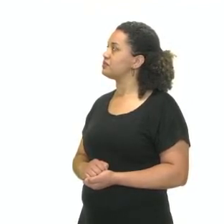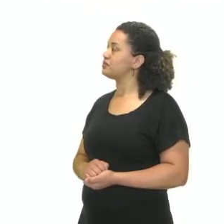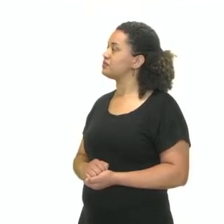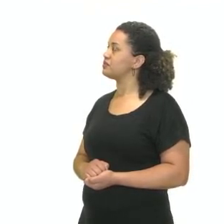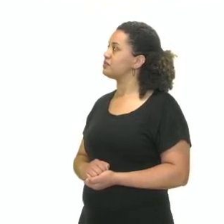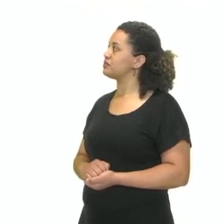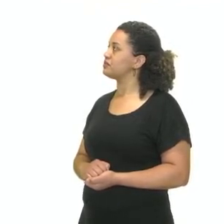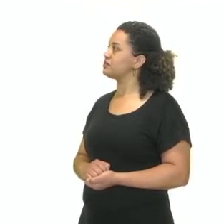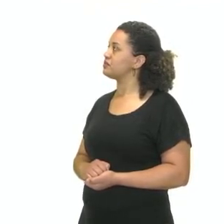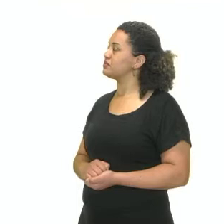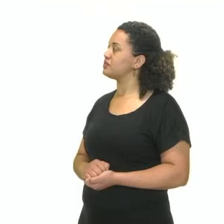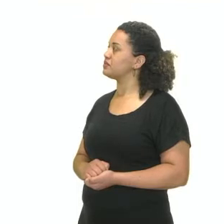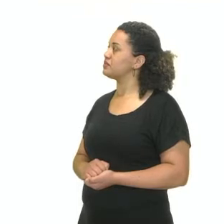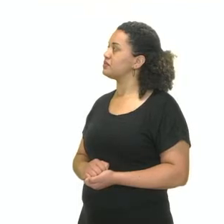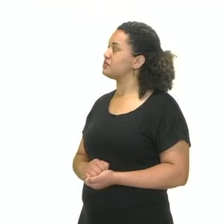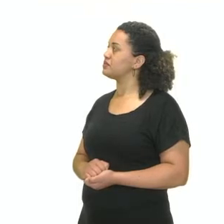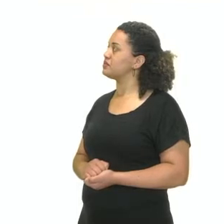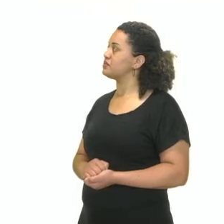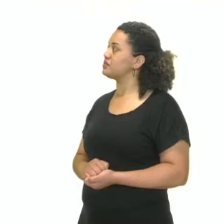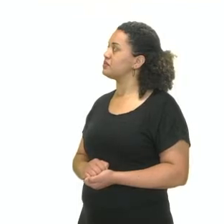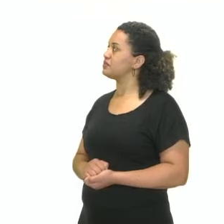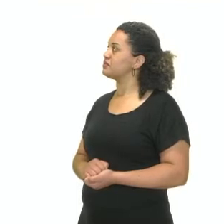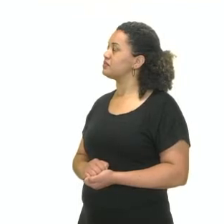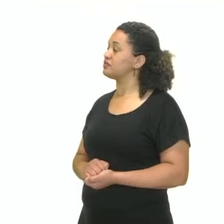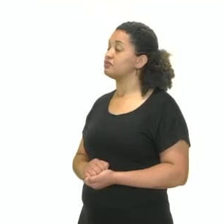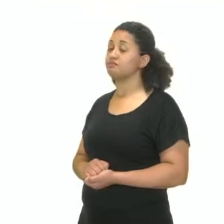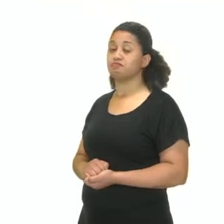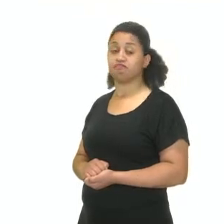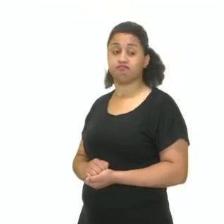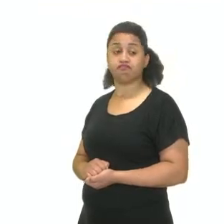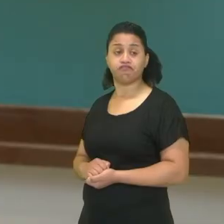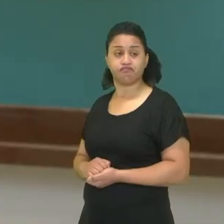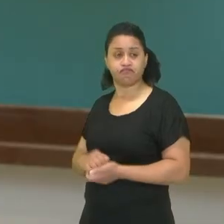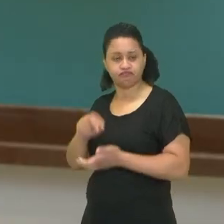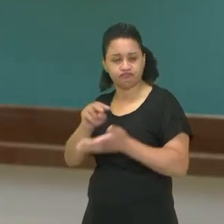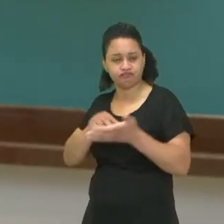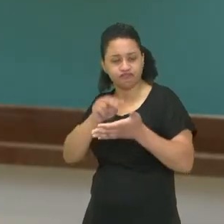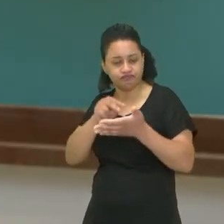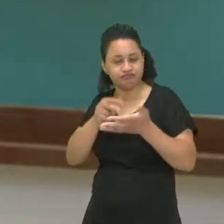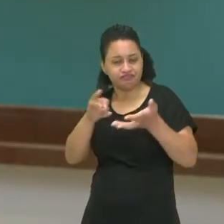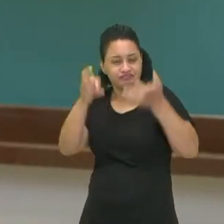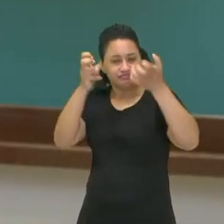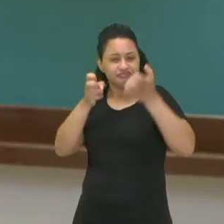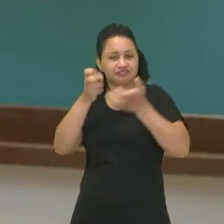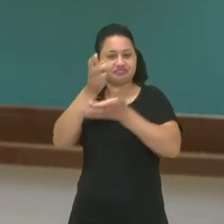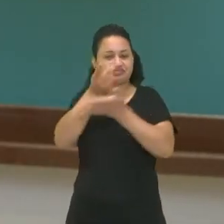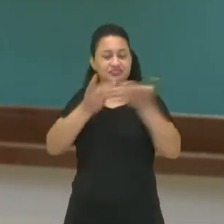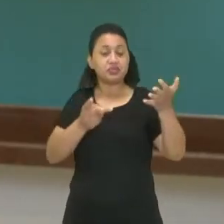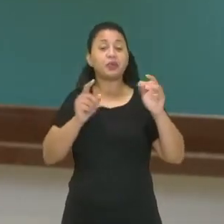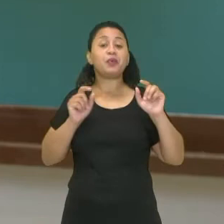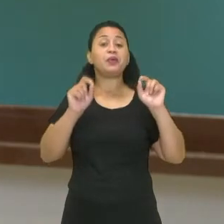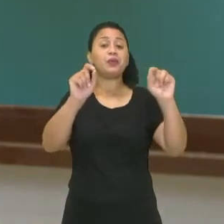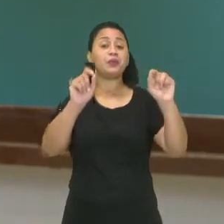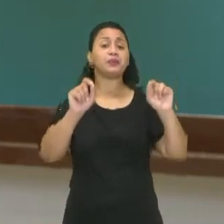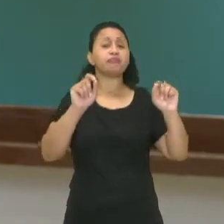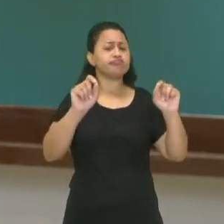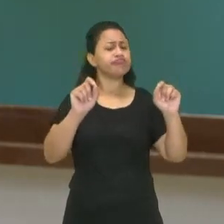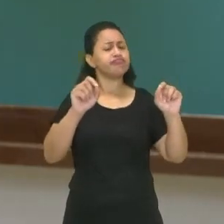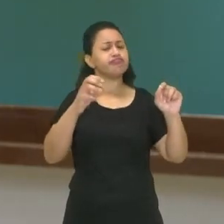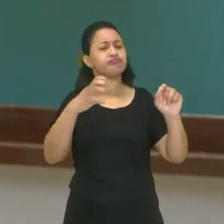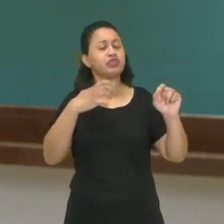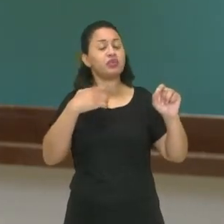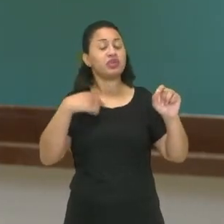surdo rumor de mármores partidos. Eu observo aqui então, nessa poesia, um